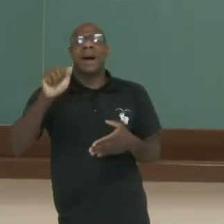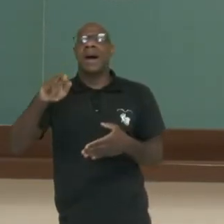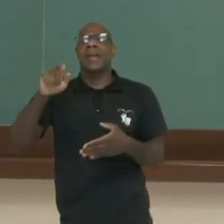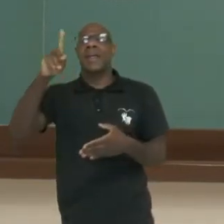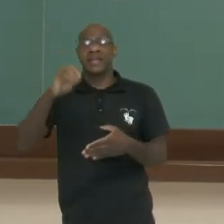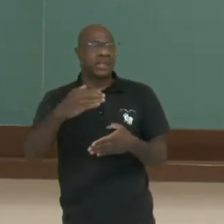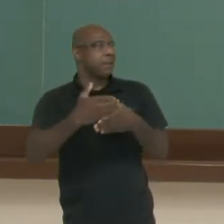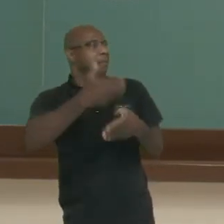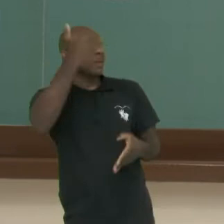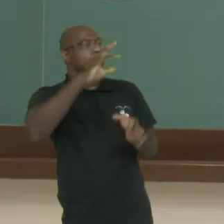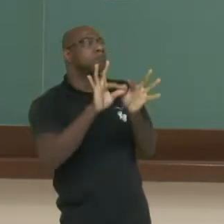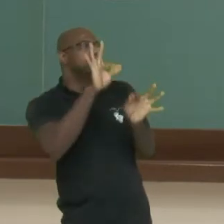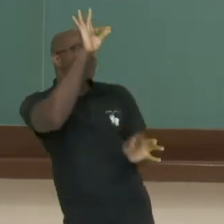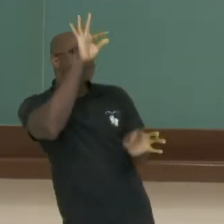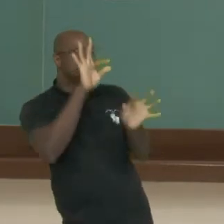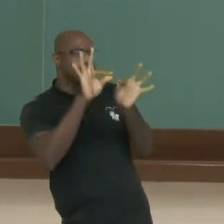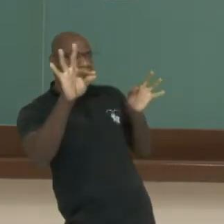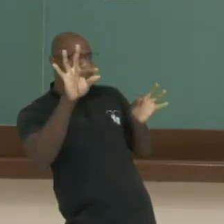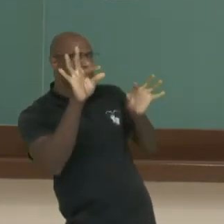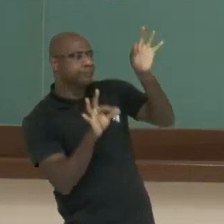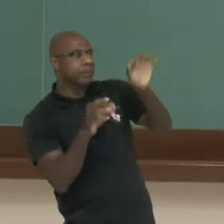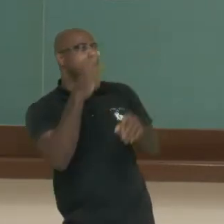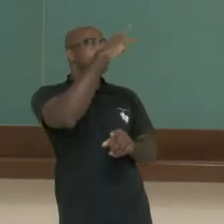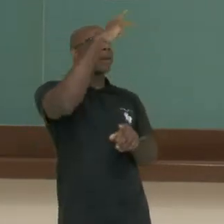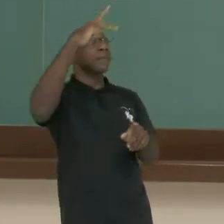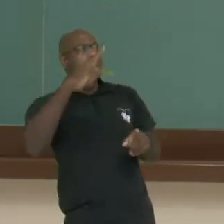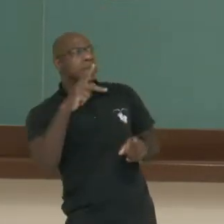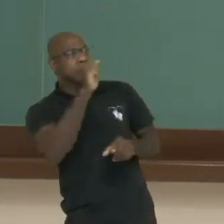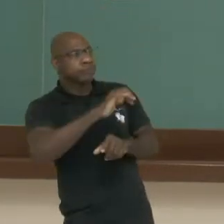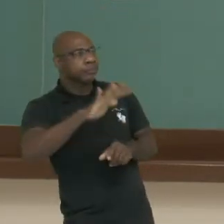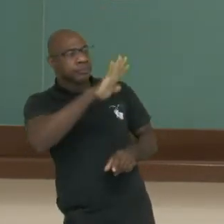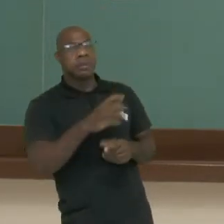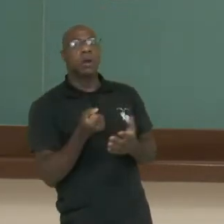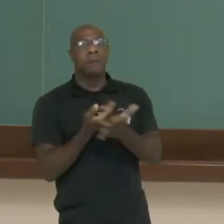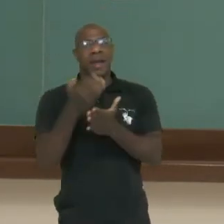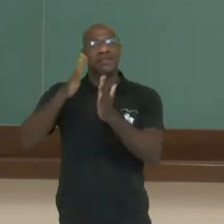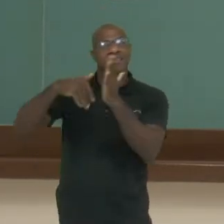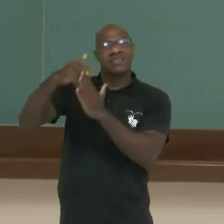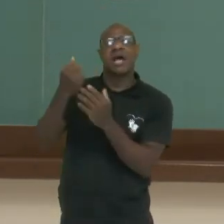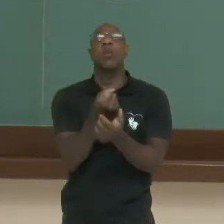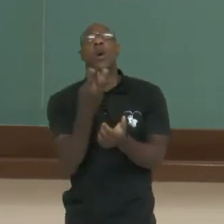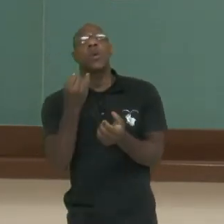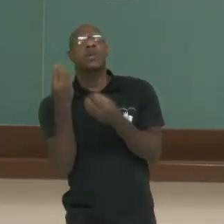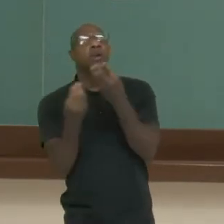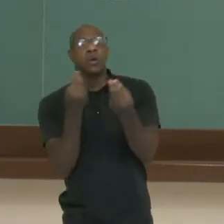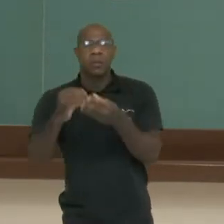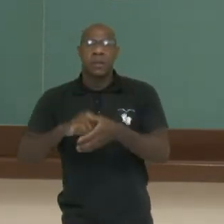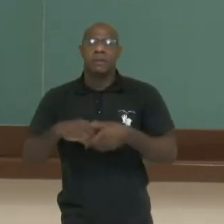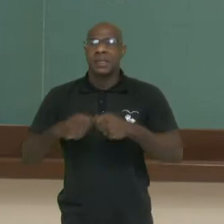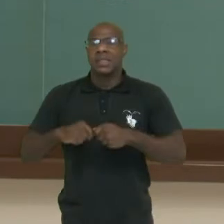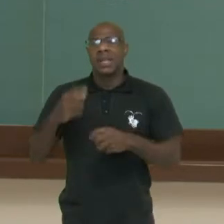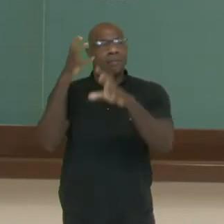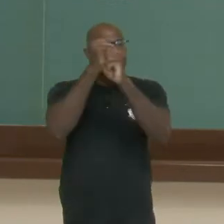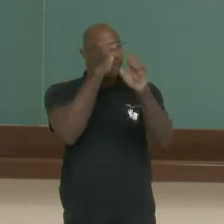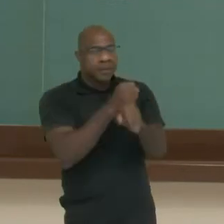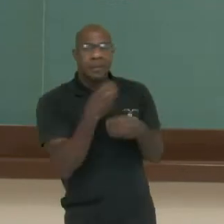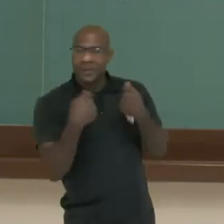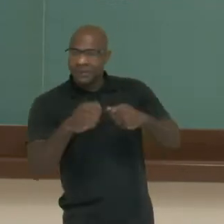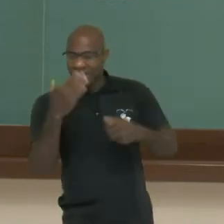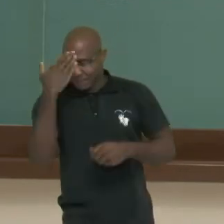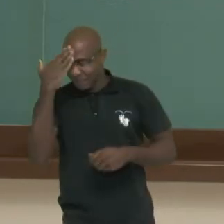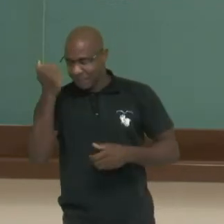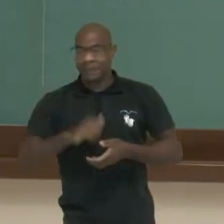saber aquela área para comprar uma determinada quantidade de tinta, né? Se não comprar menos nem mais, você tem que saber mais ou menos o espaço.